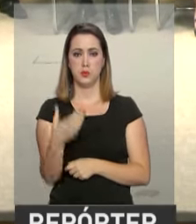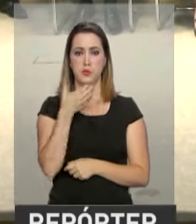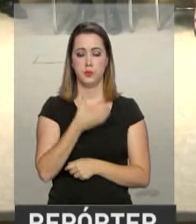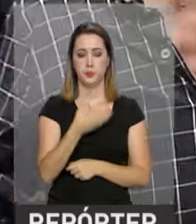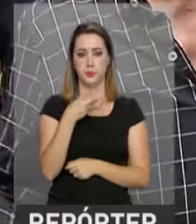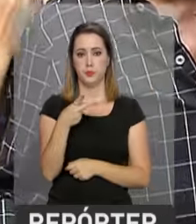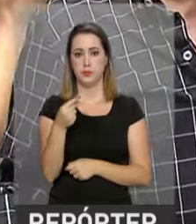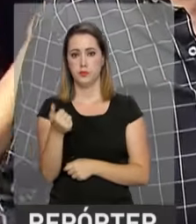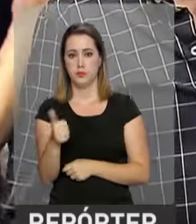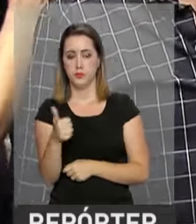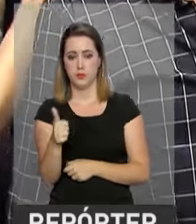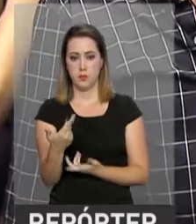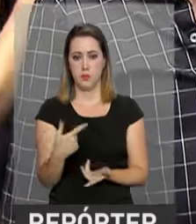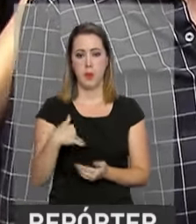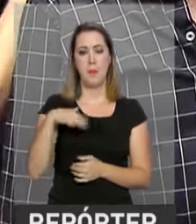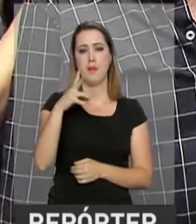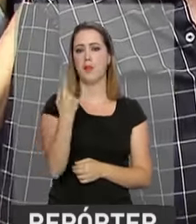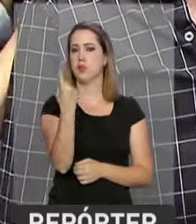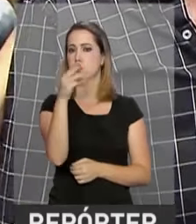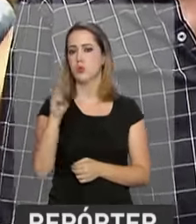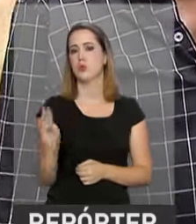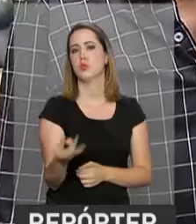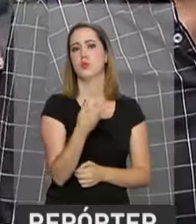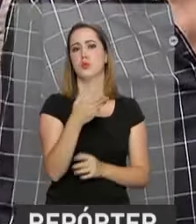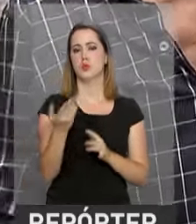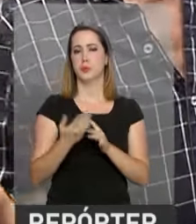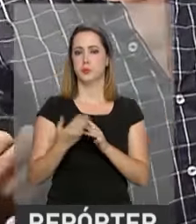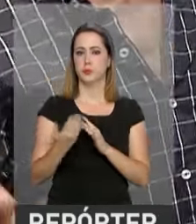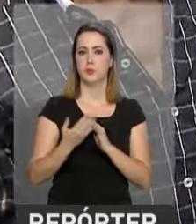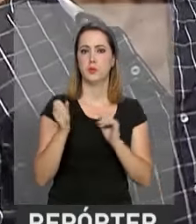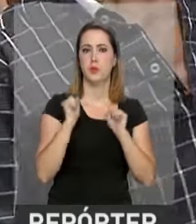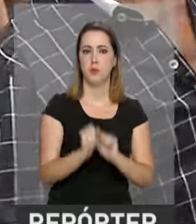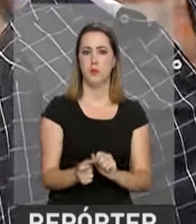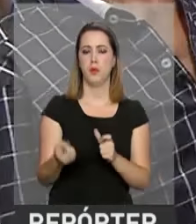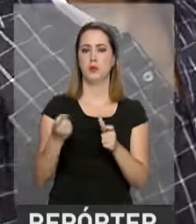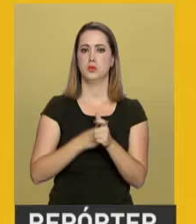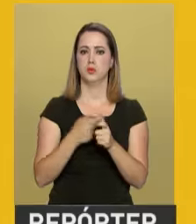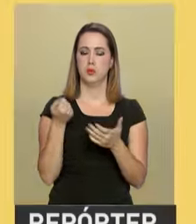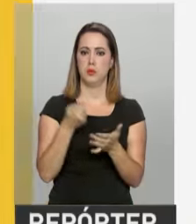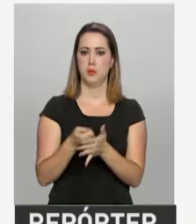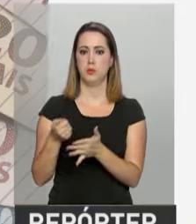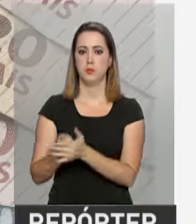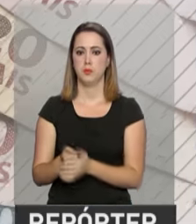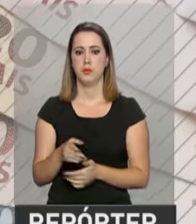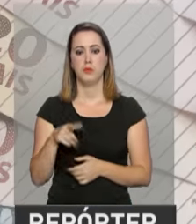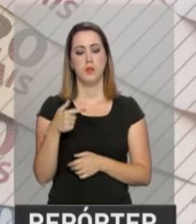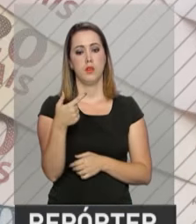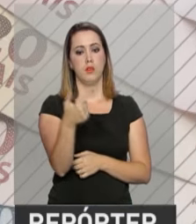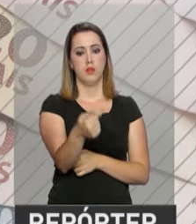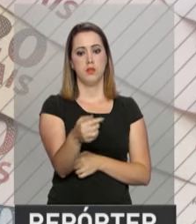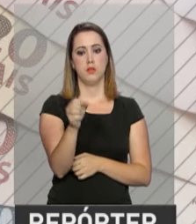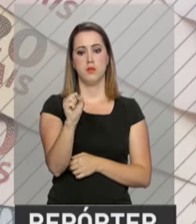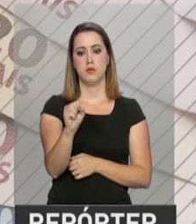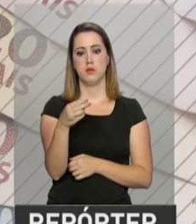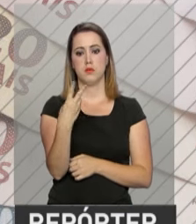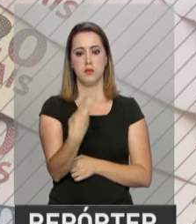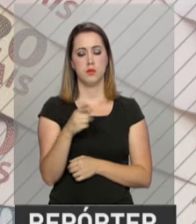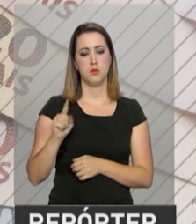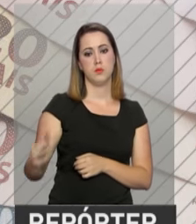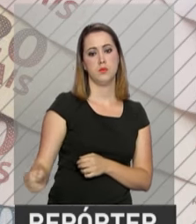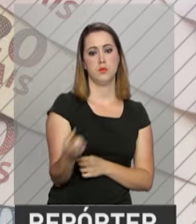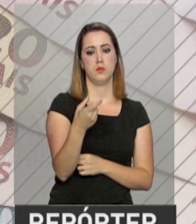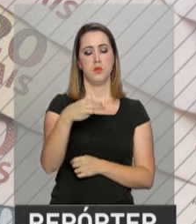2011 mais de 1 milhão de operações de crédito podem ser renegociadas são 782 mil no